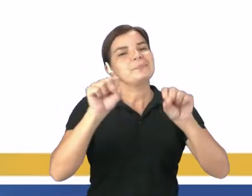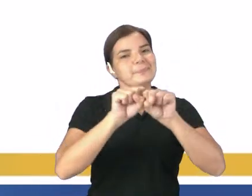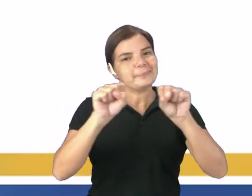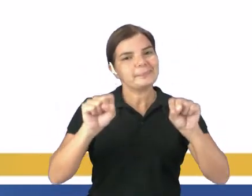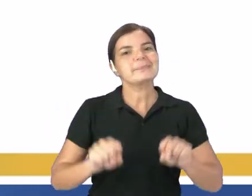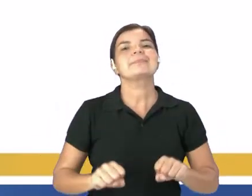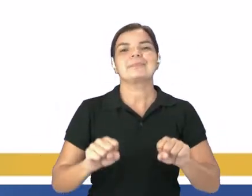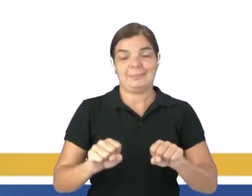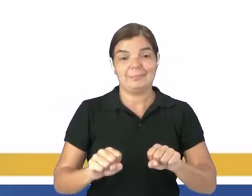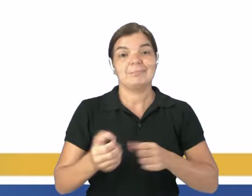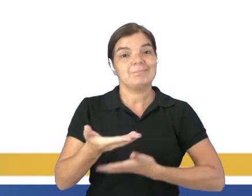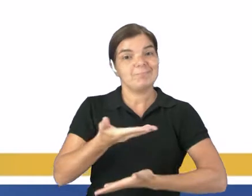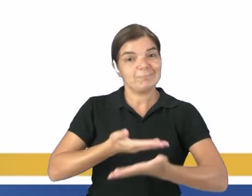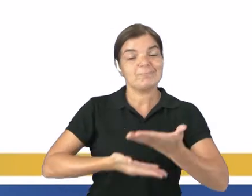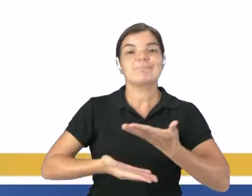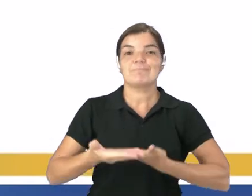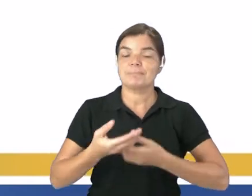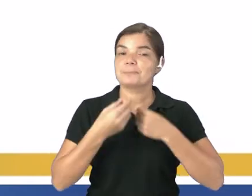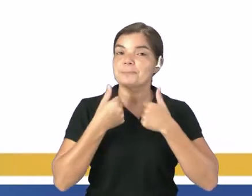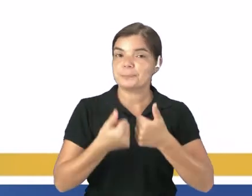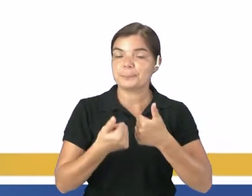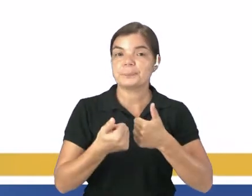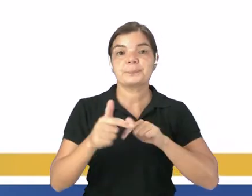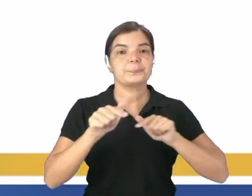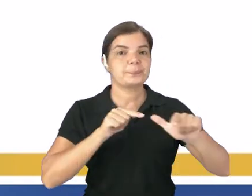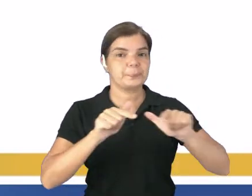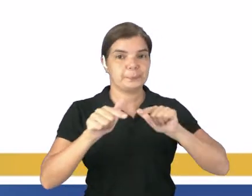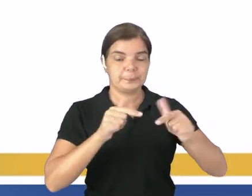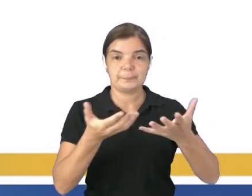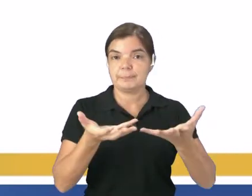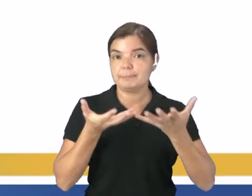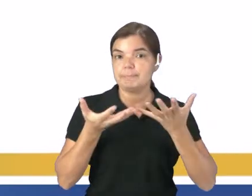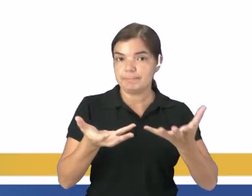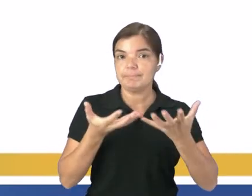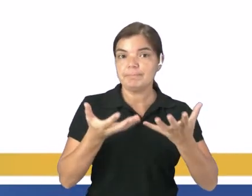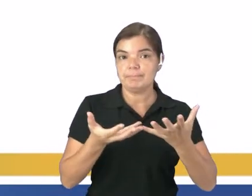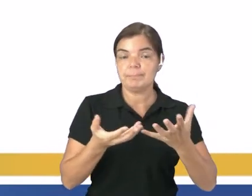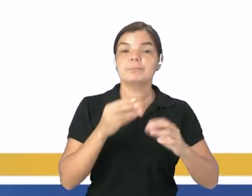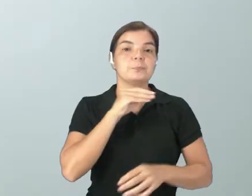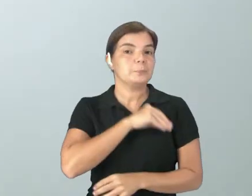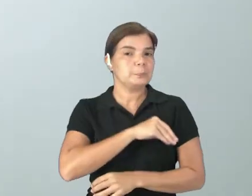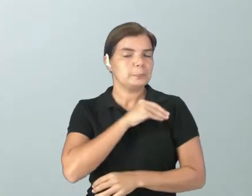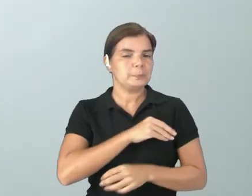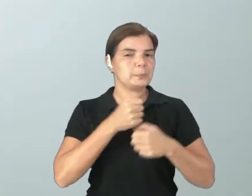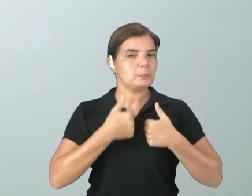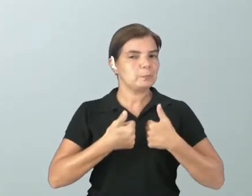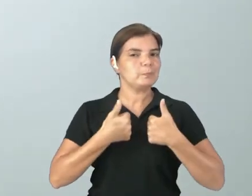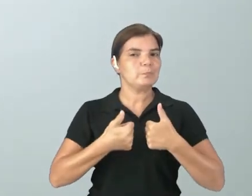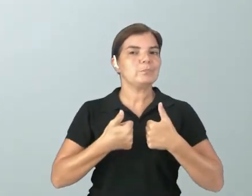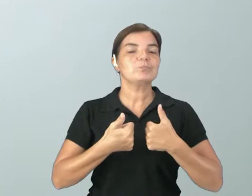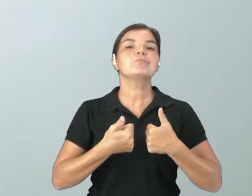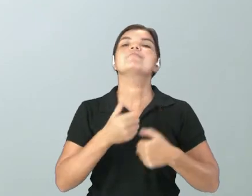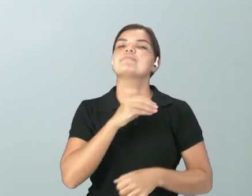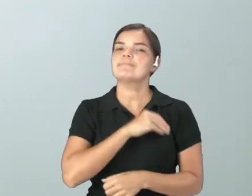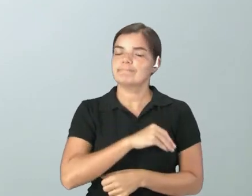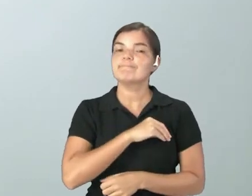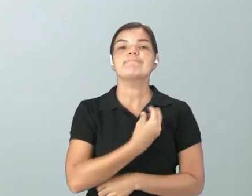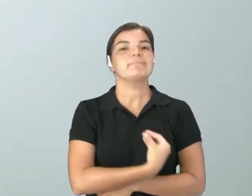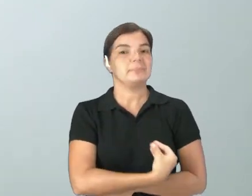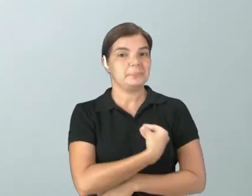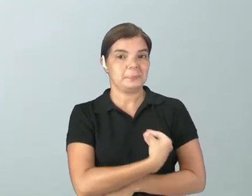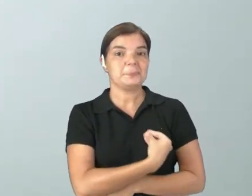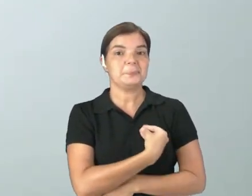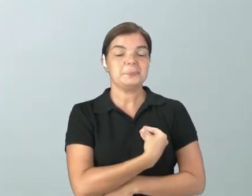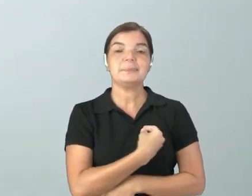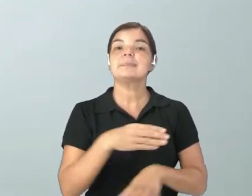vai se basear nesse sentido, tá bom? Os trabalhadores vão querer salários bons, né? Vão querer um salário que dê para sobreviver, pelo